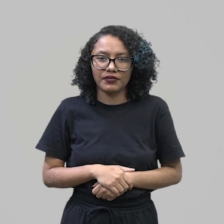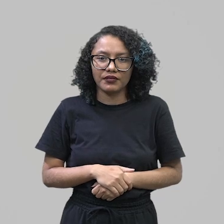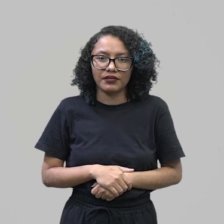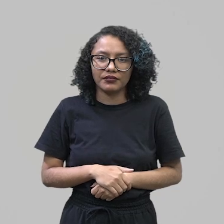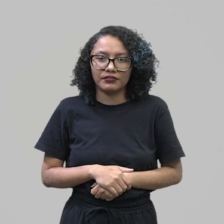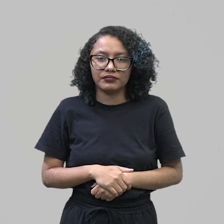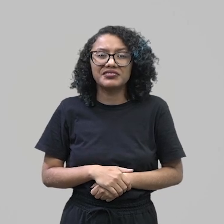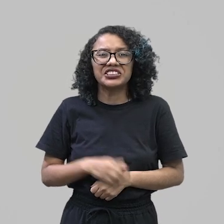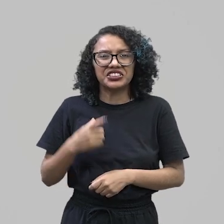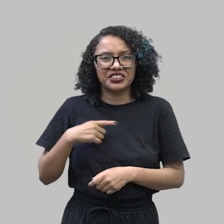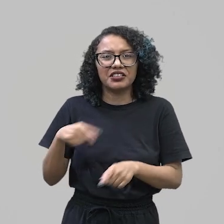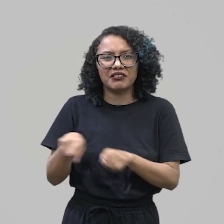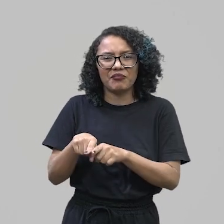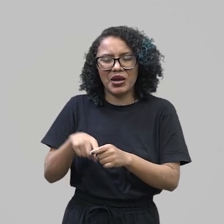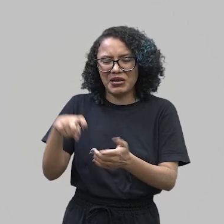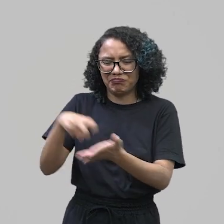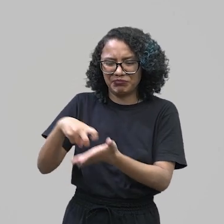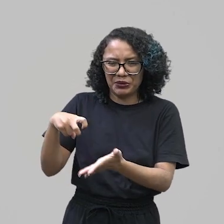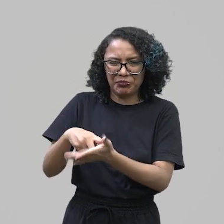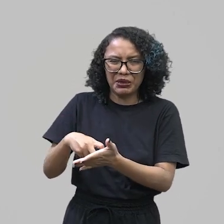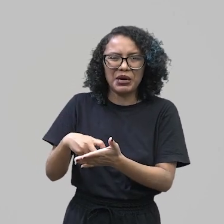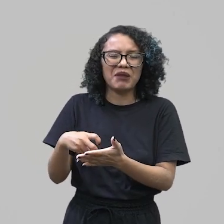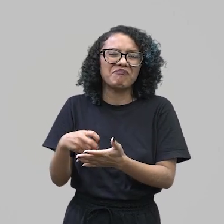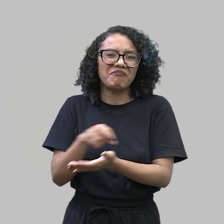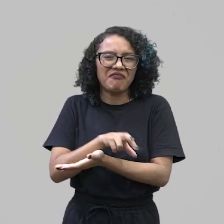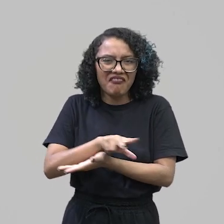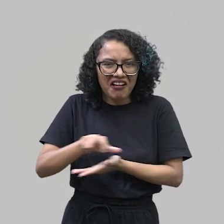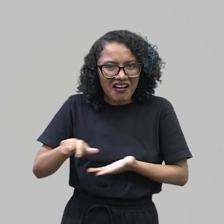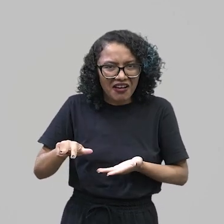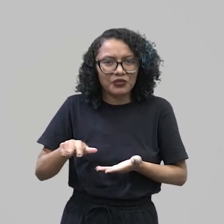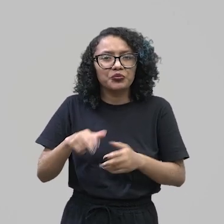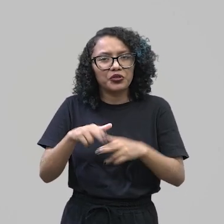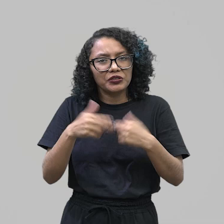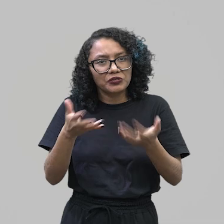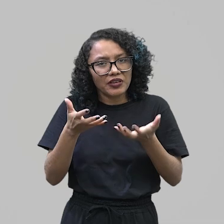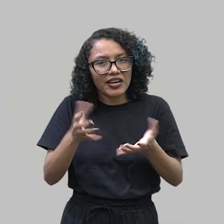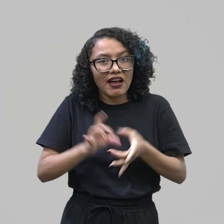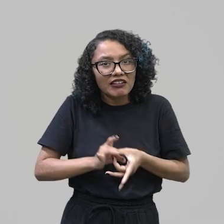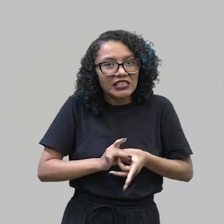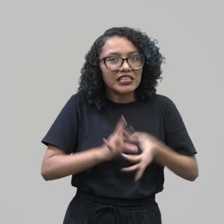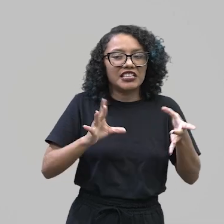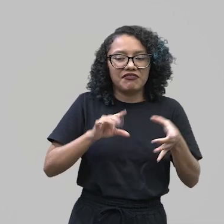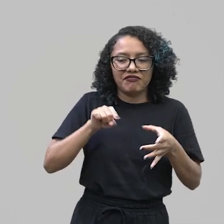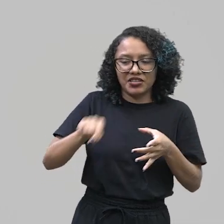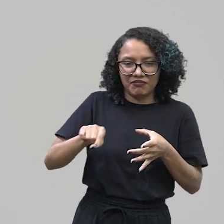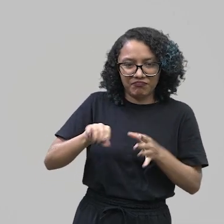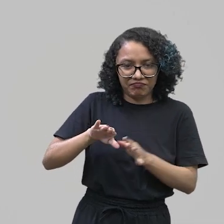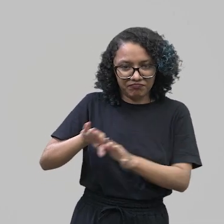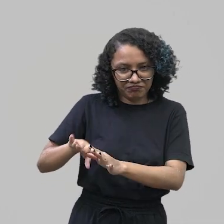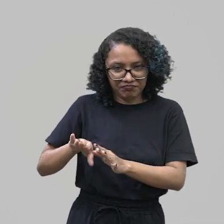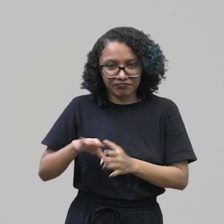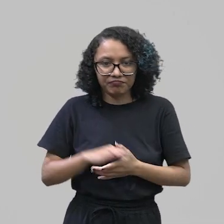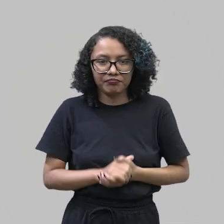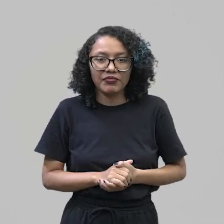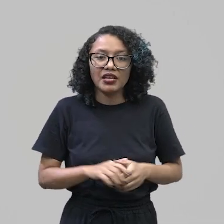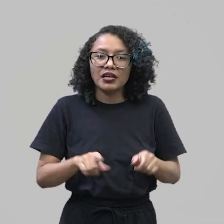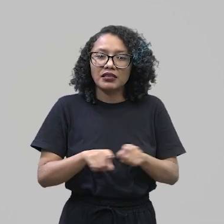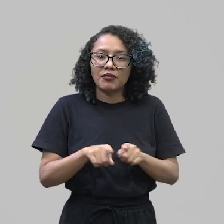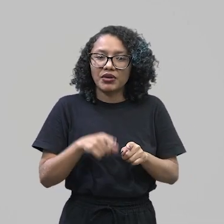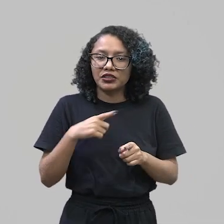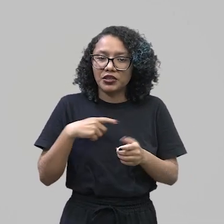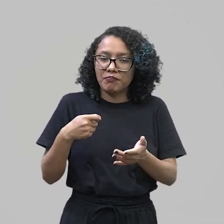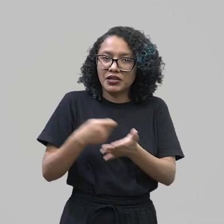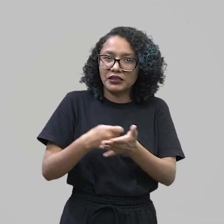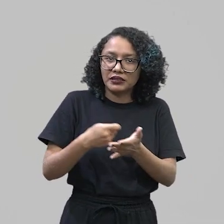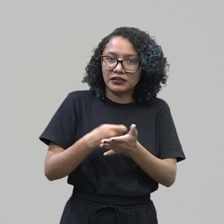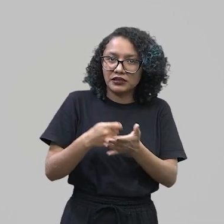recebiam ali castigos físicos e etc, né? Pressão internacional. A Inglaterra pressionou o Brasil